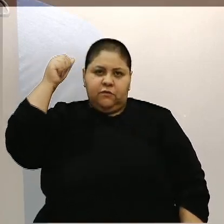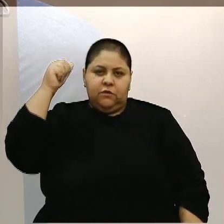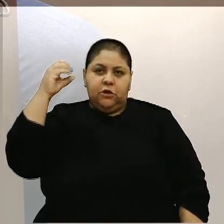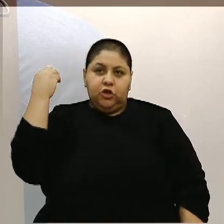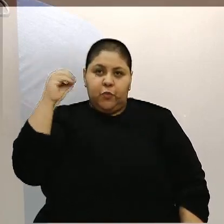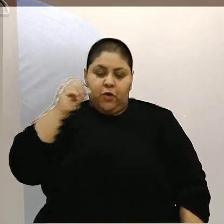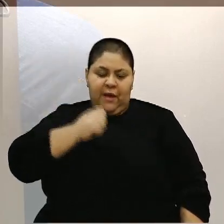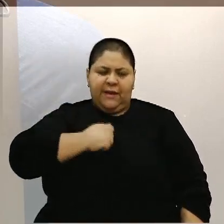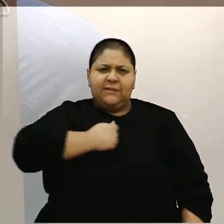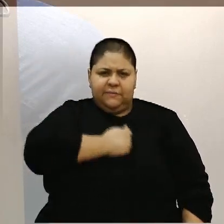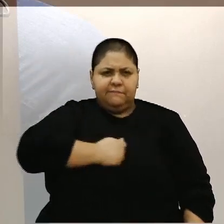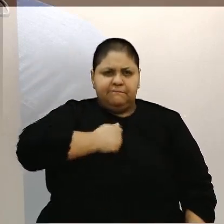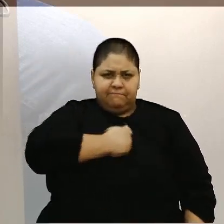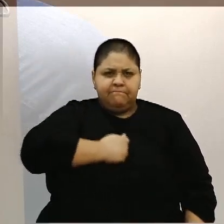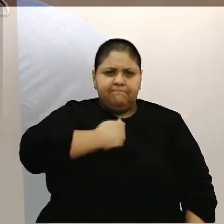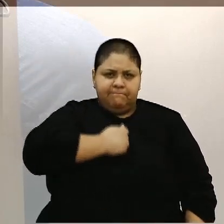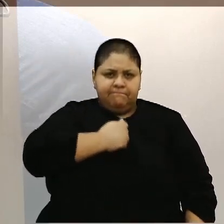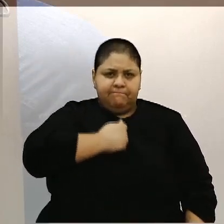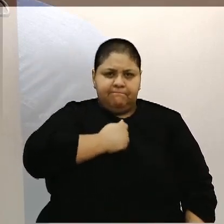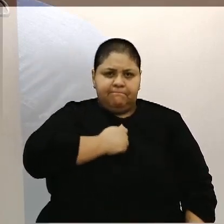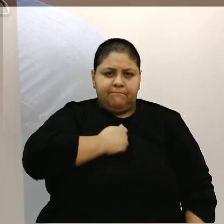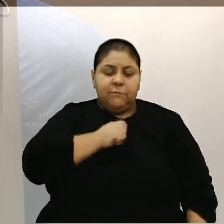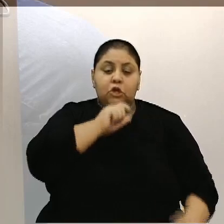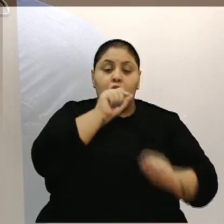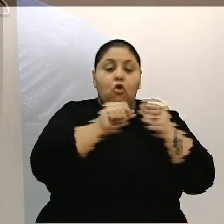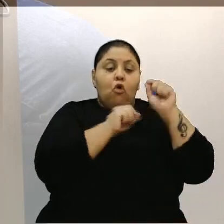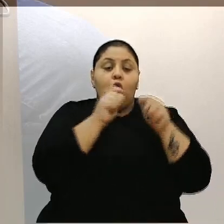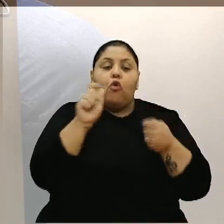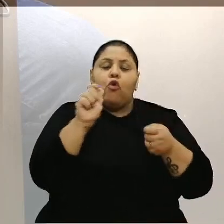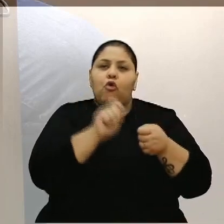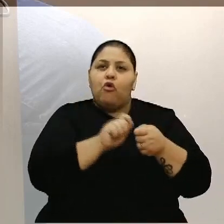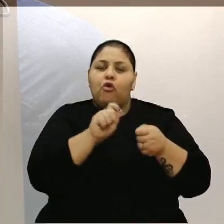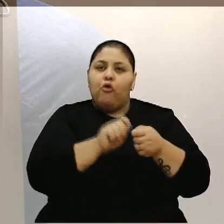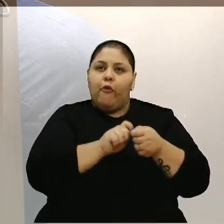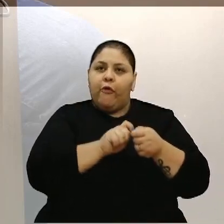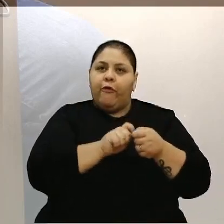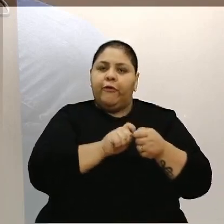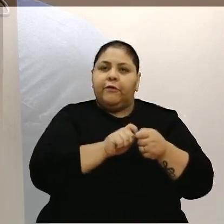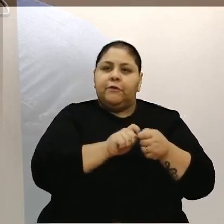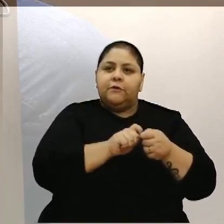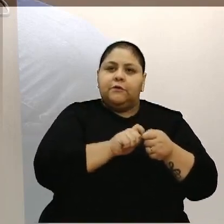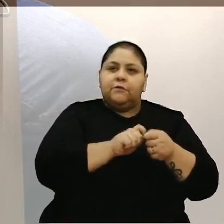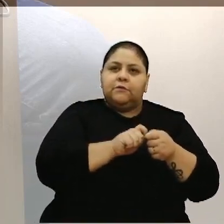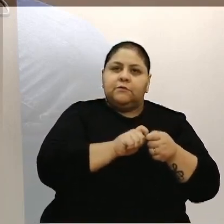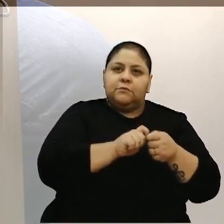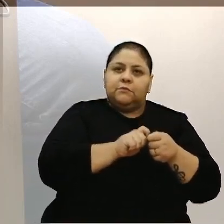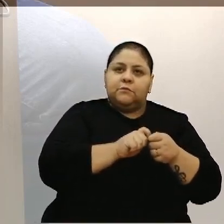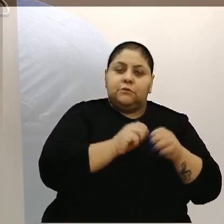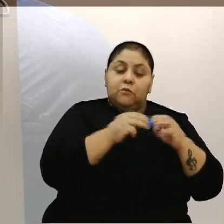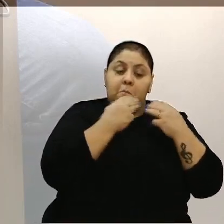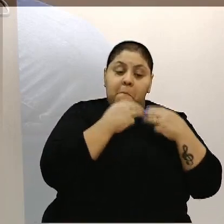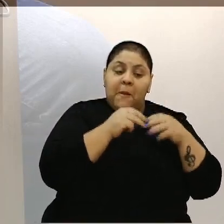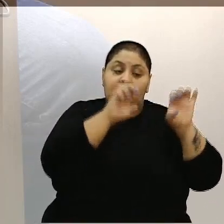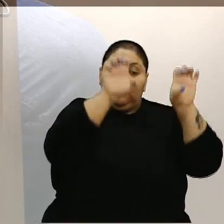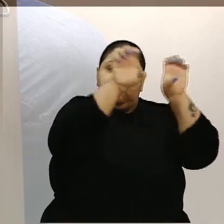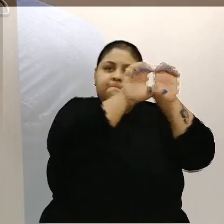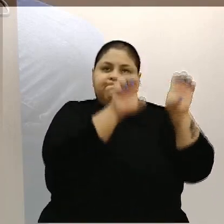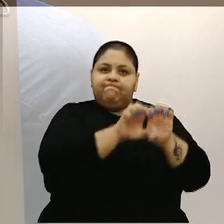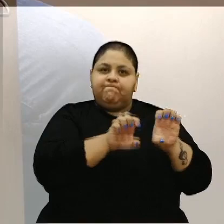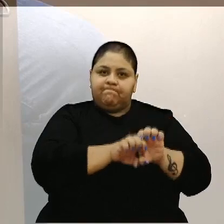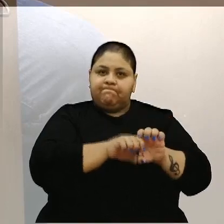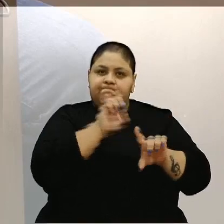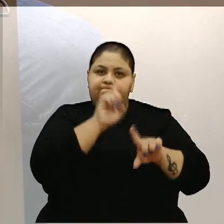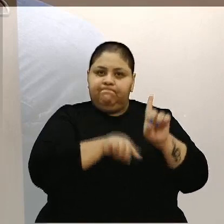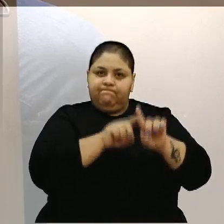questionado sobre o que vai ser feito dos móveis, máquinas, estruturas,